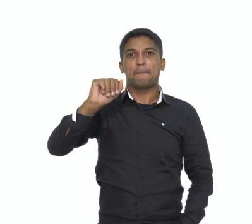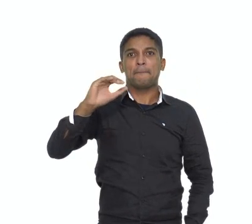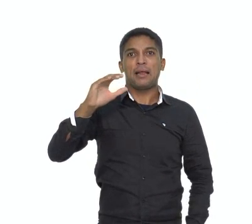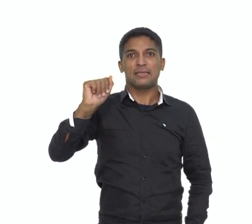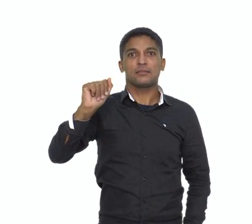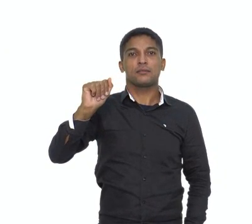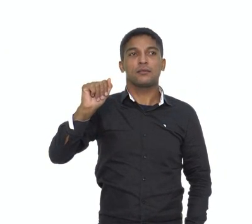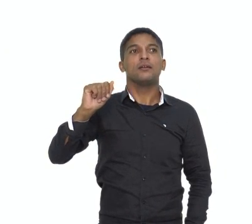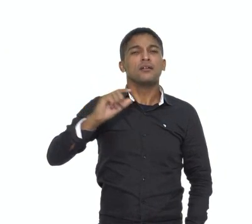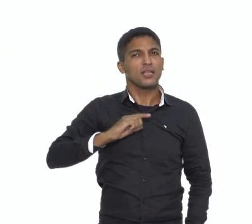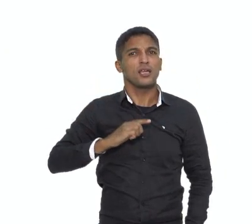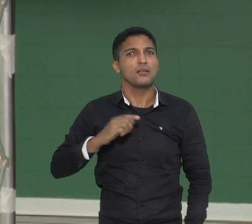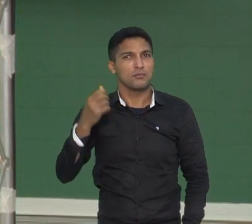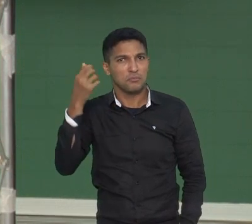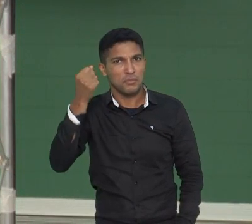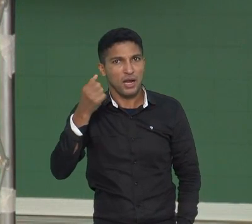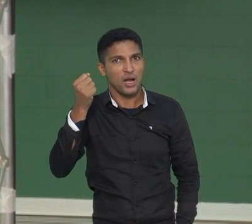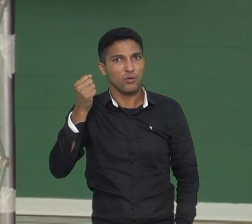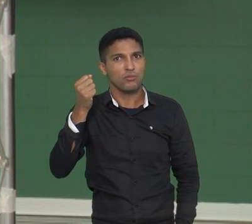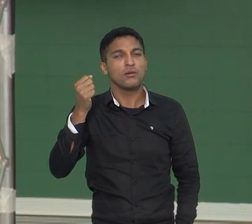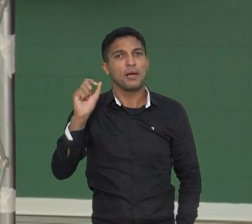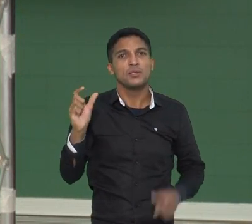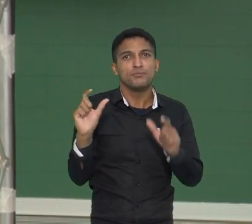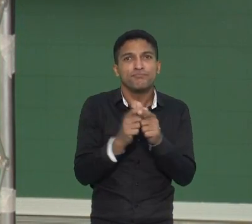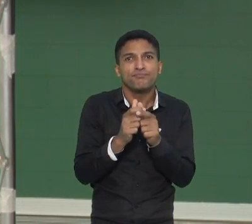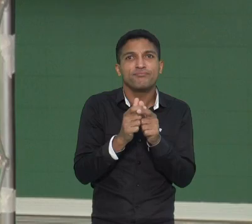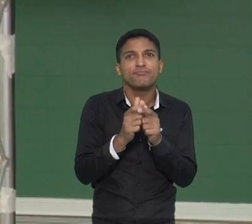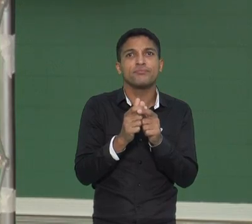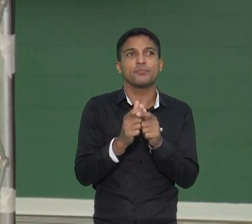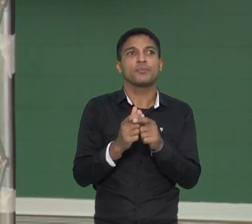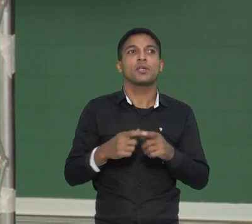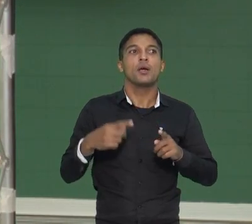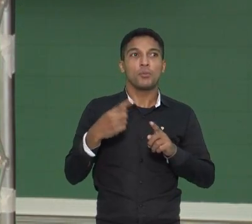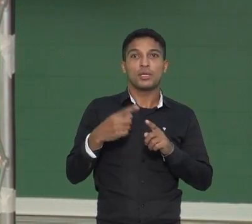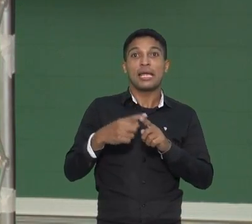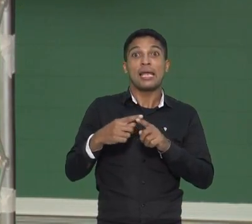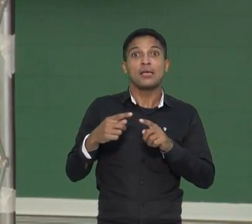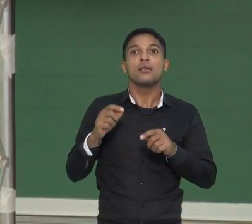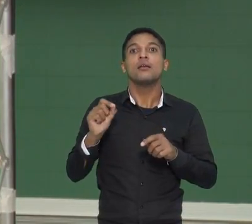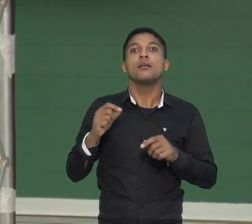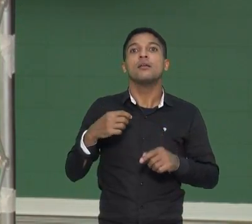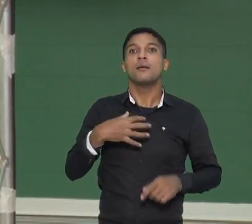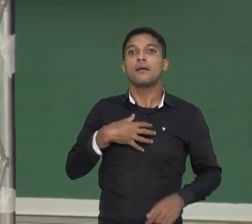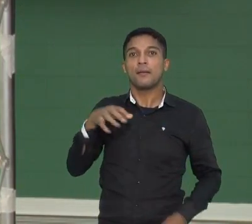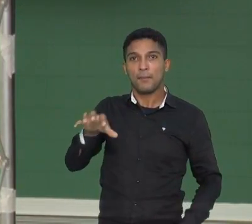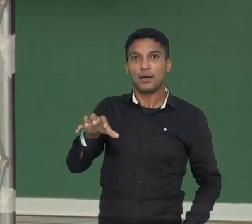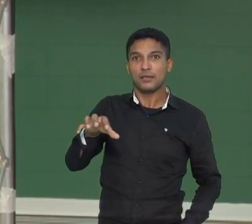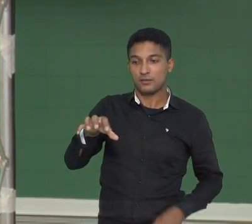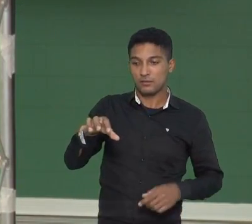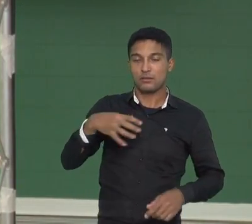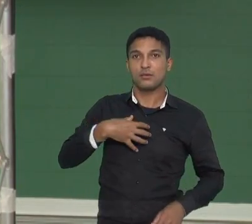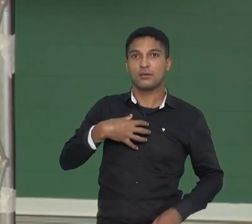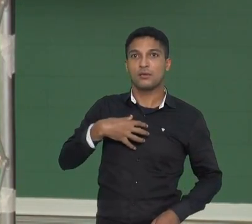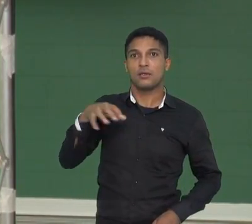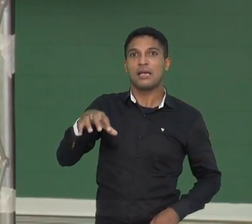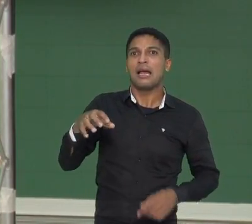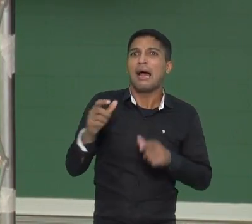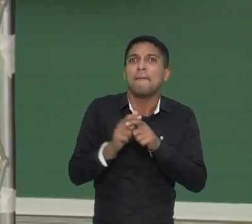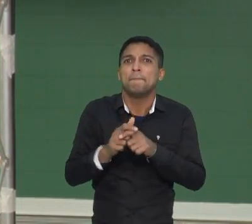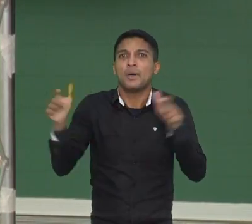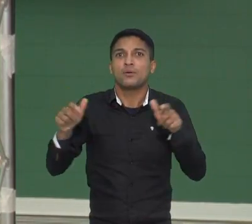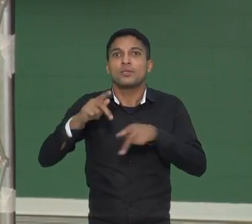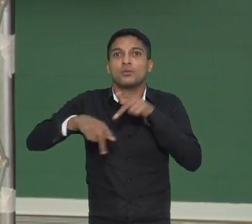Tem sim pessoas brancas, mas em número reduzido. Por quê? Porque a maioria da população de fato era afrodescendente.